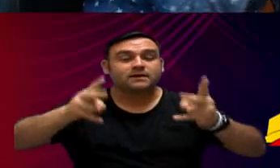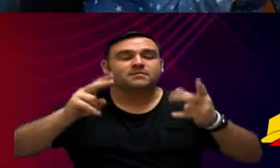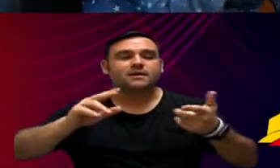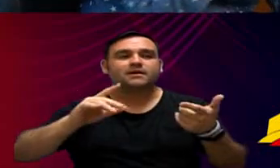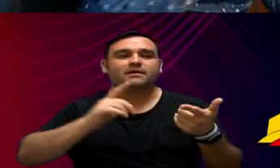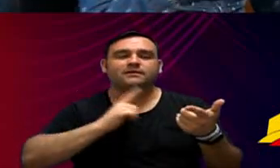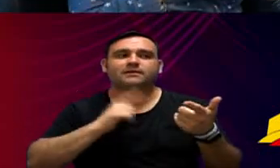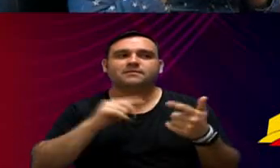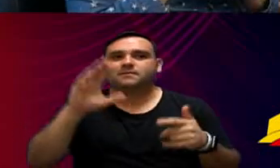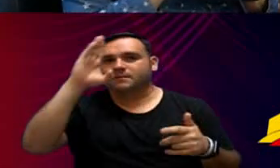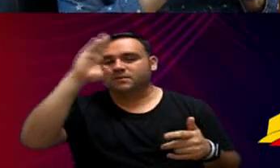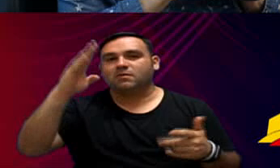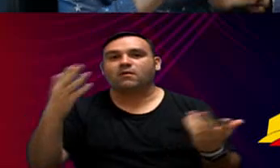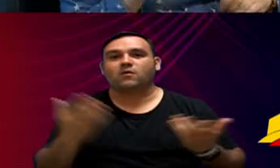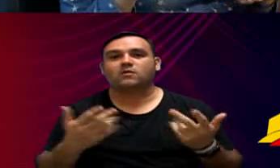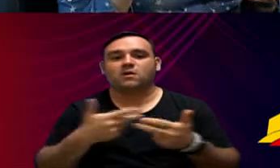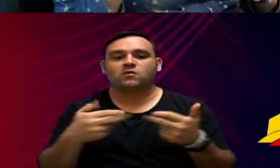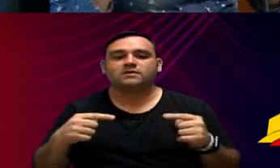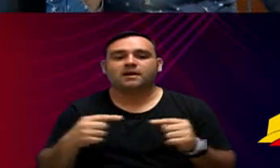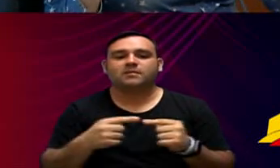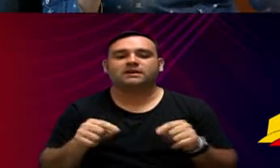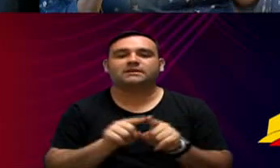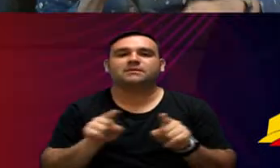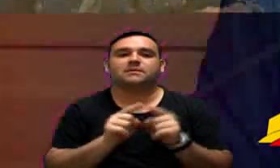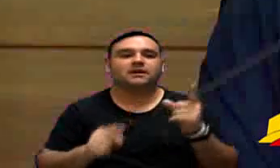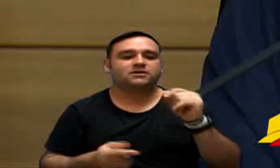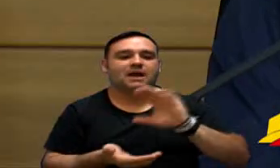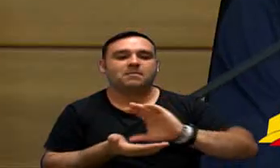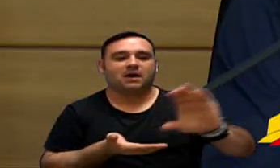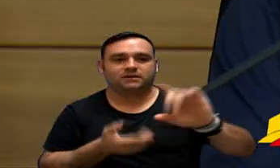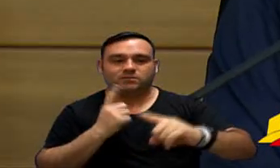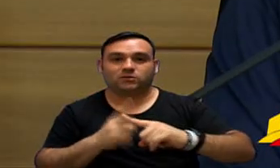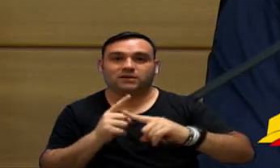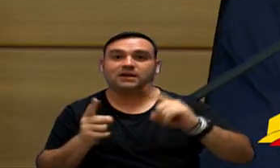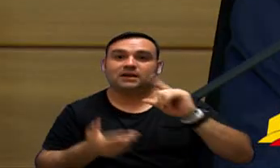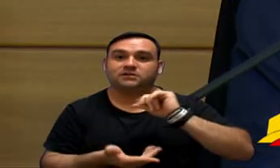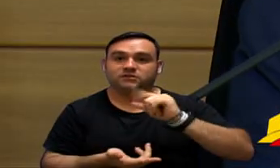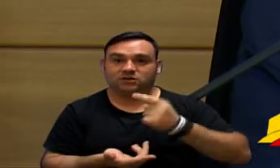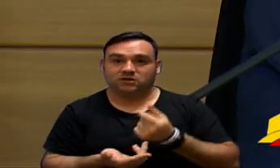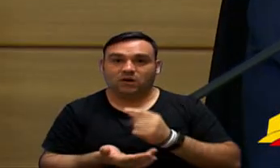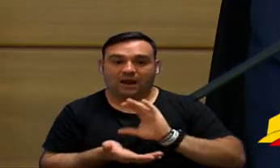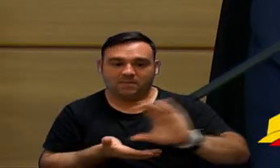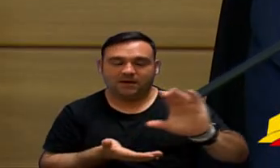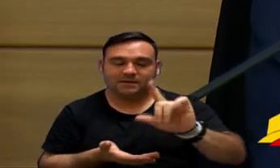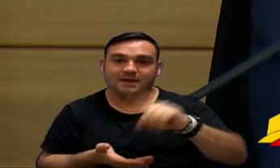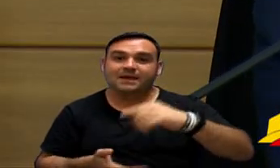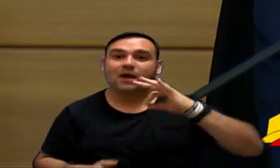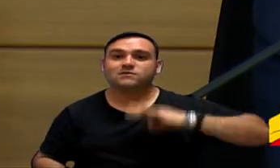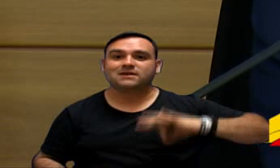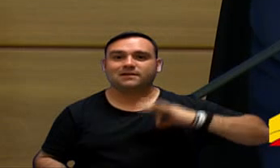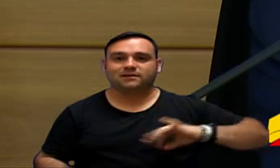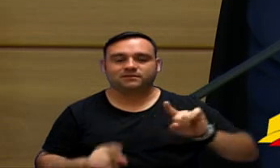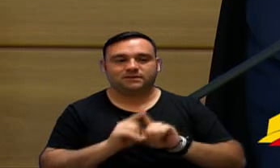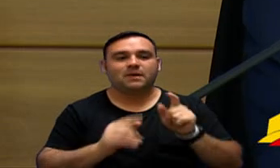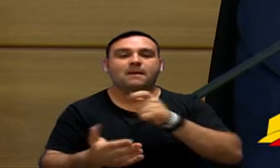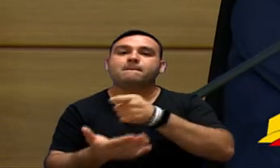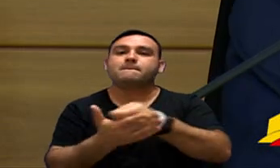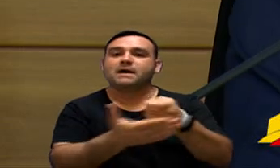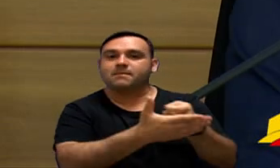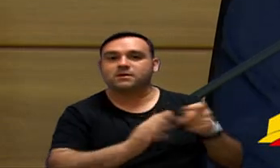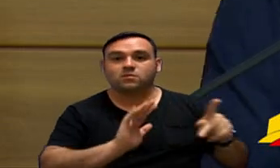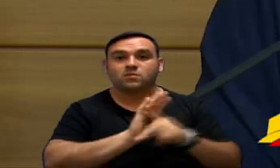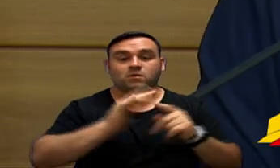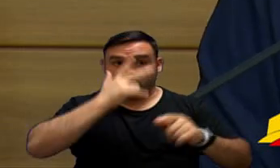termos, principalmente aquilo que inclui repasse, porque é do repasse que sai o salário e o pagamento